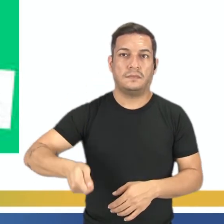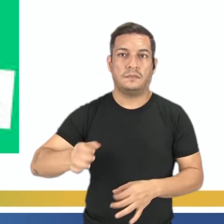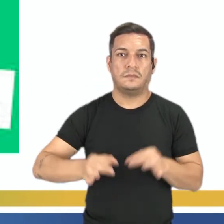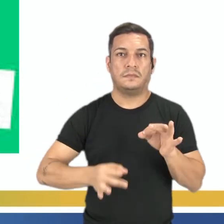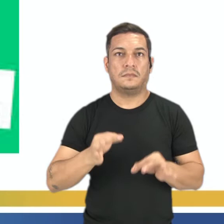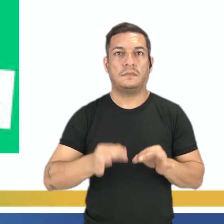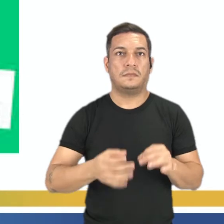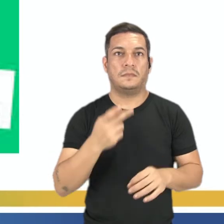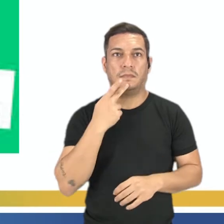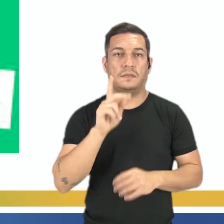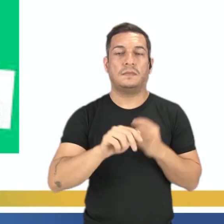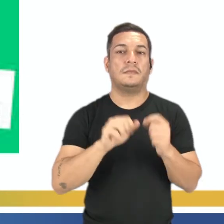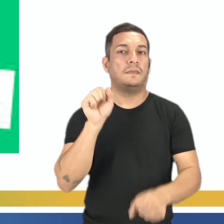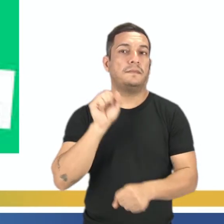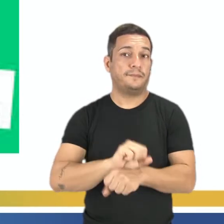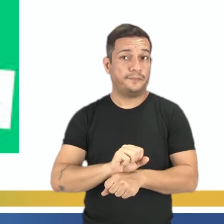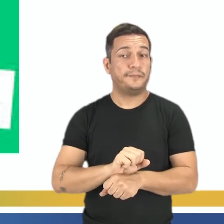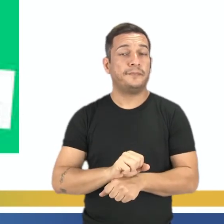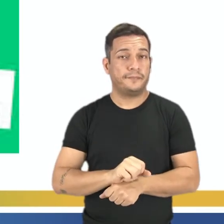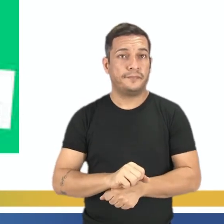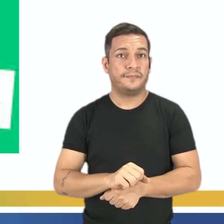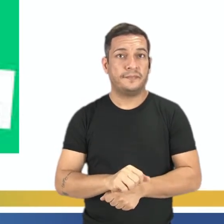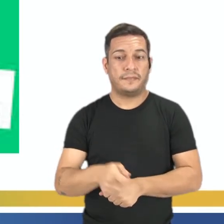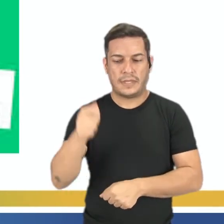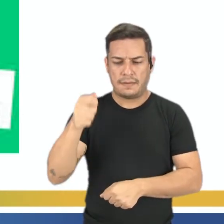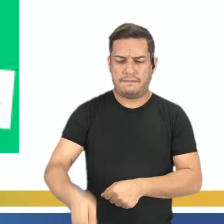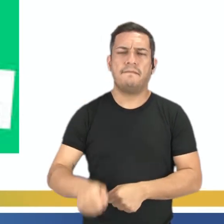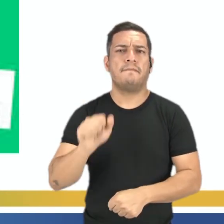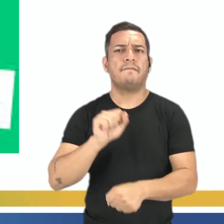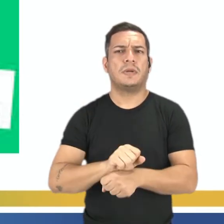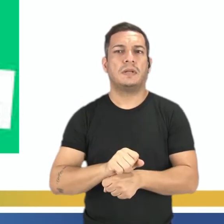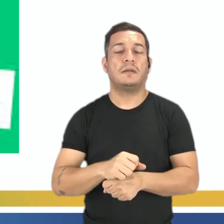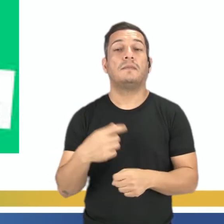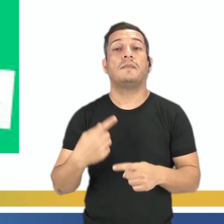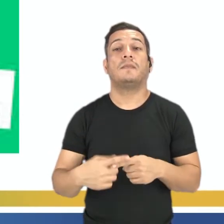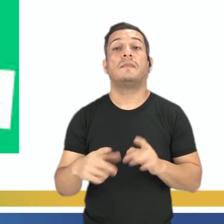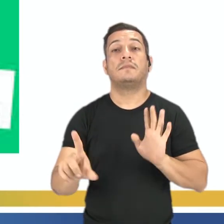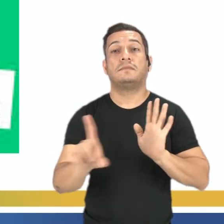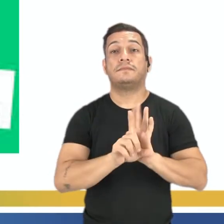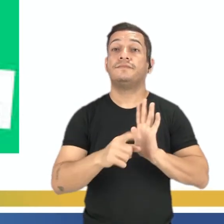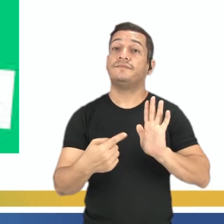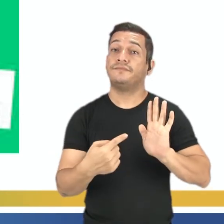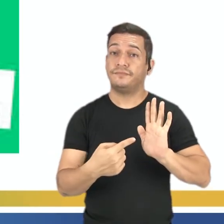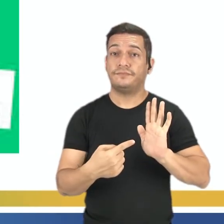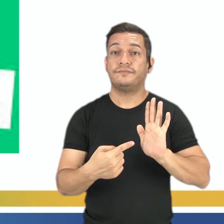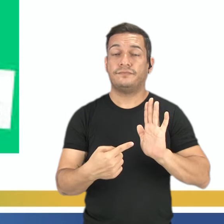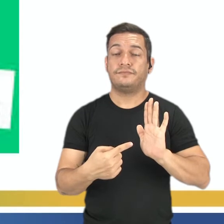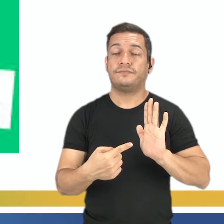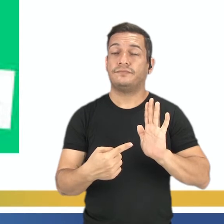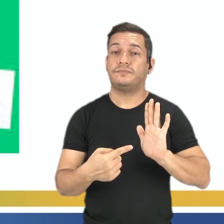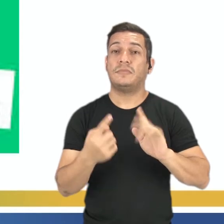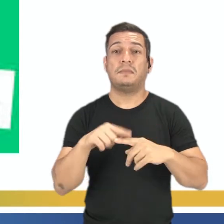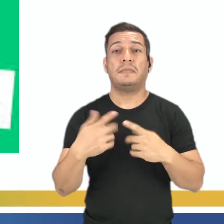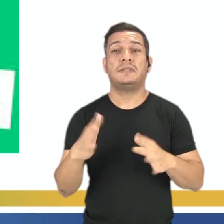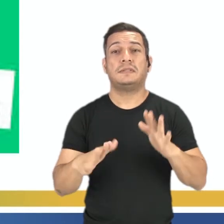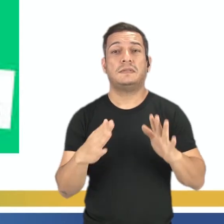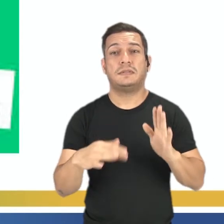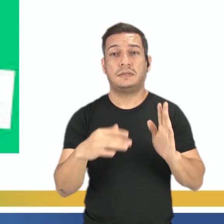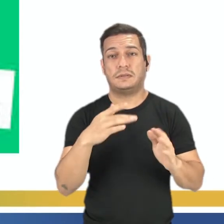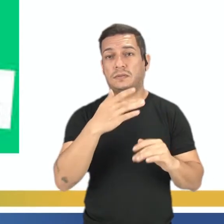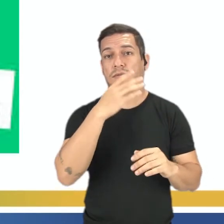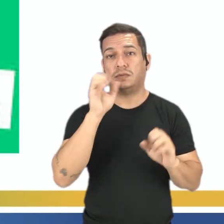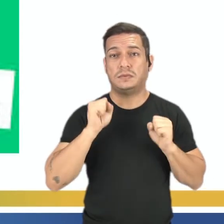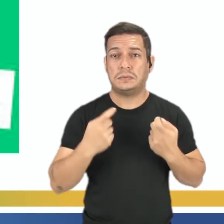com a placa dizendo pare, né? Então ele bate o martelo e diz para parar. Porque a lei existe, né? Mas muitas vezes o ser